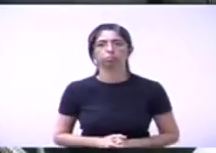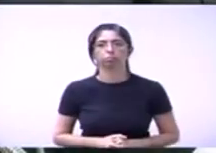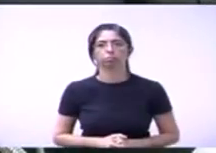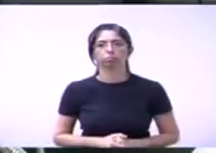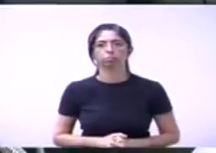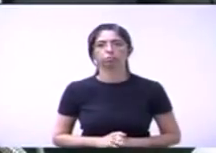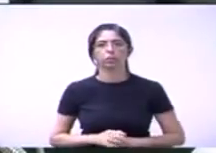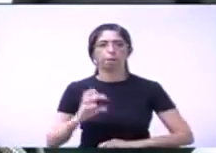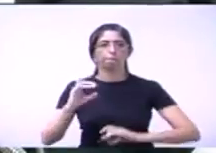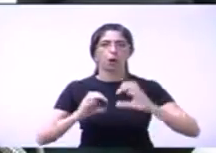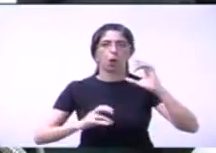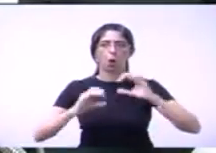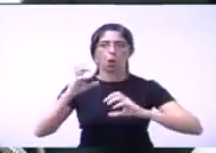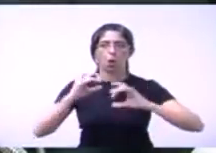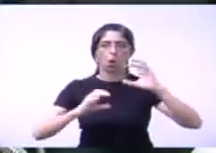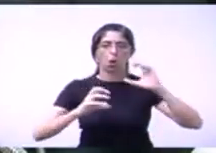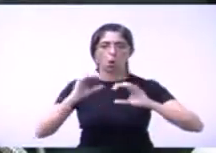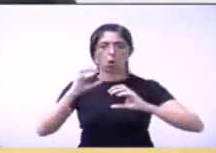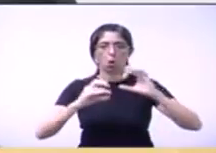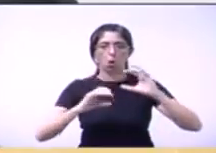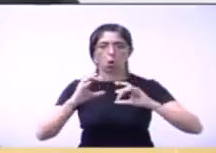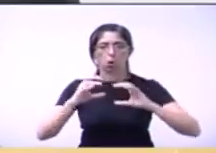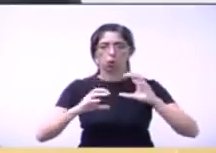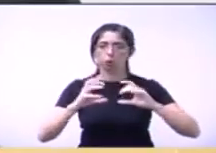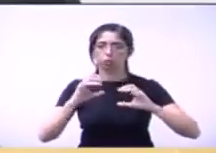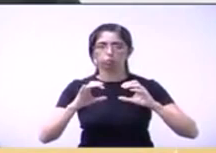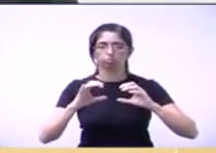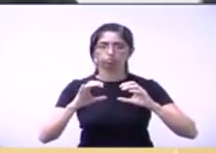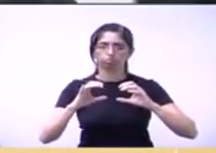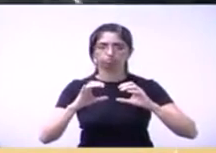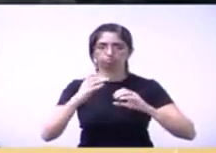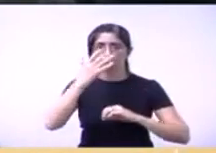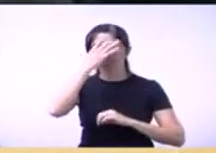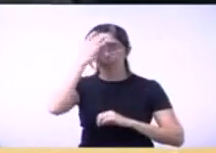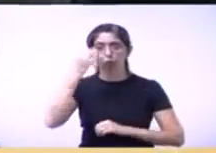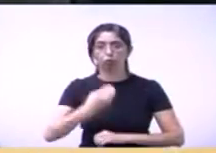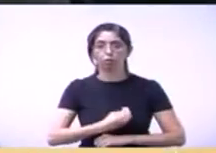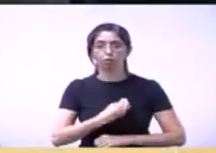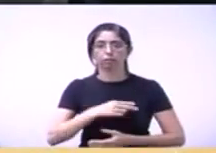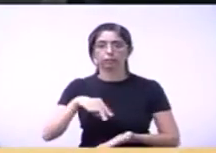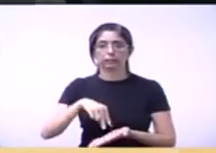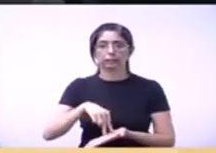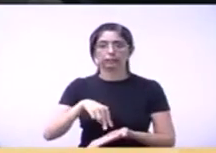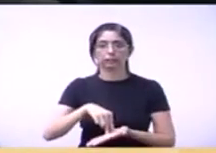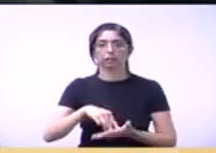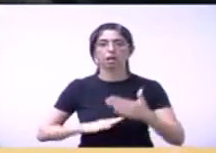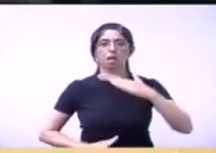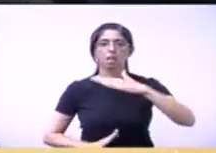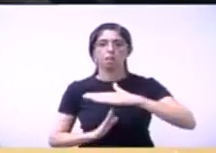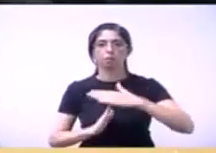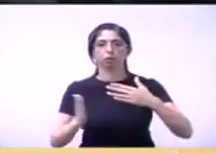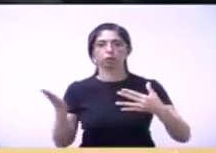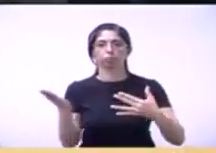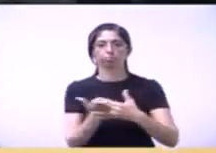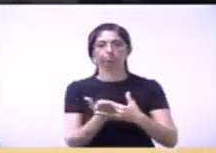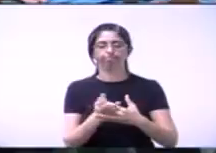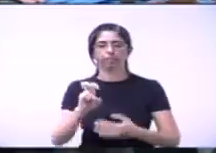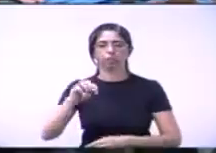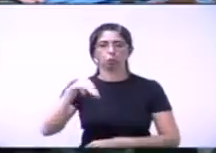9/16 do Executivo. Senhores, senhores, a sessão está suspensa por 5 minutos.